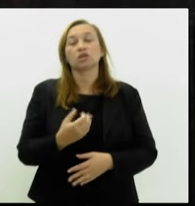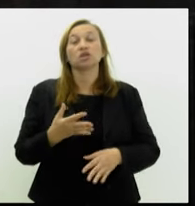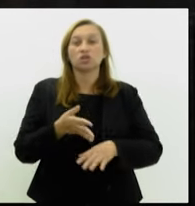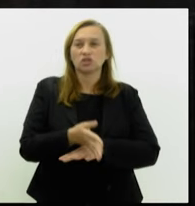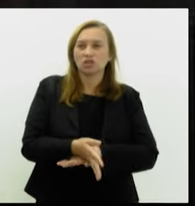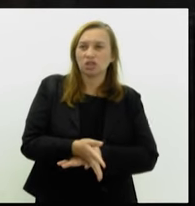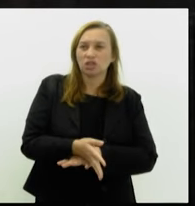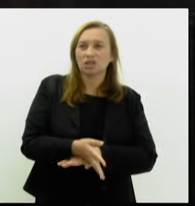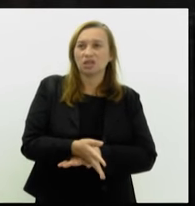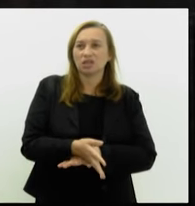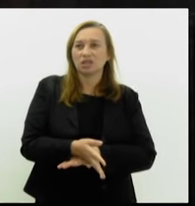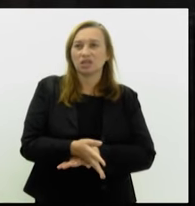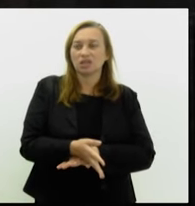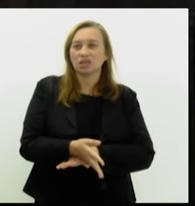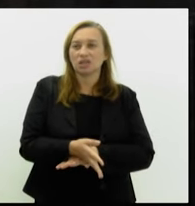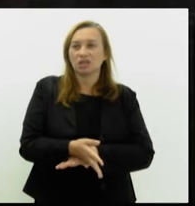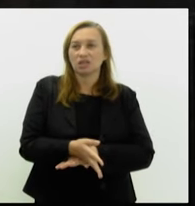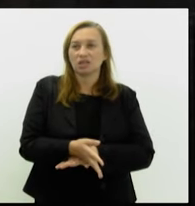de forma